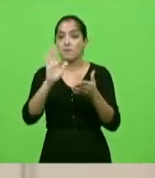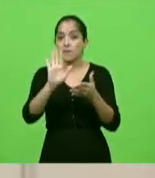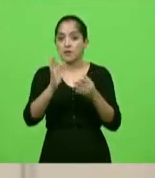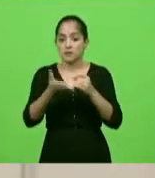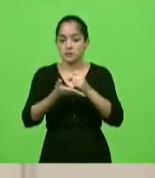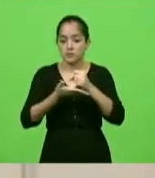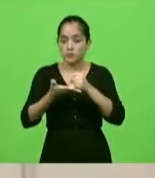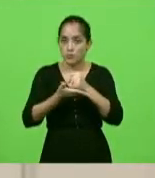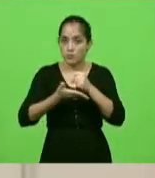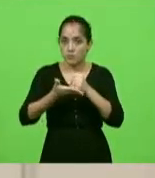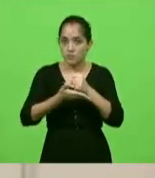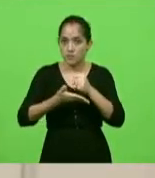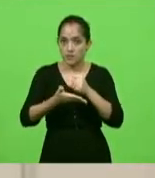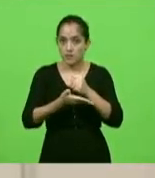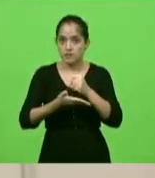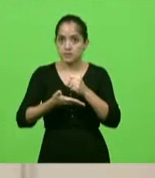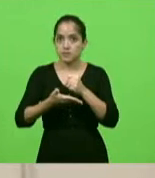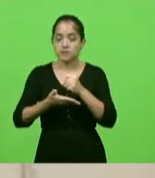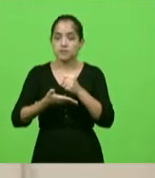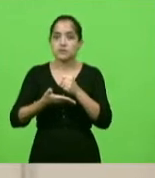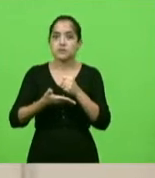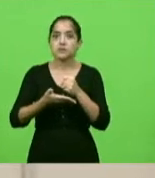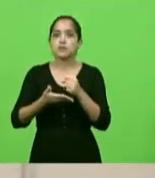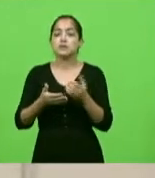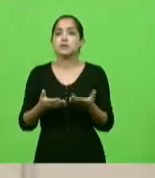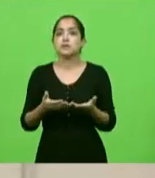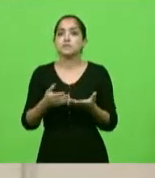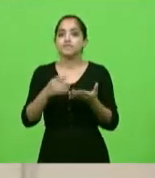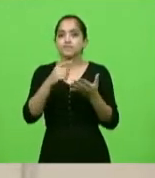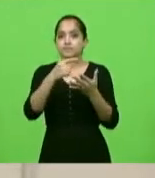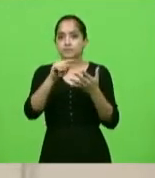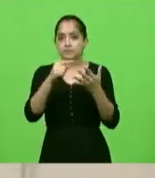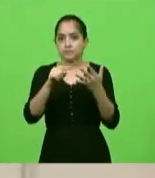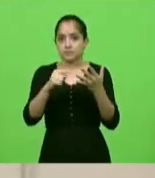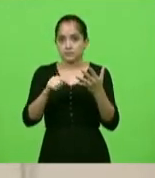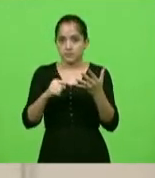base, portanto, nestas